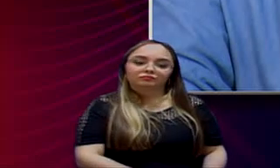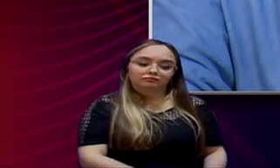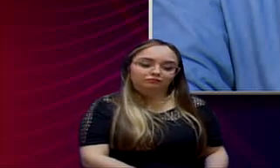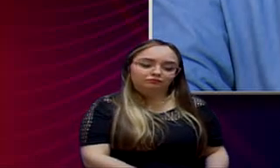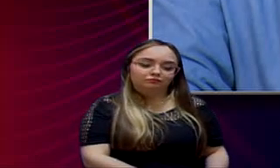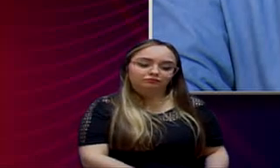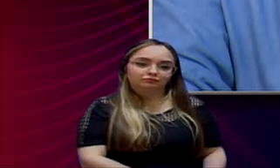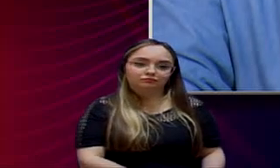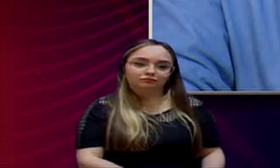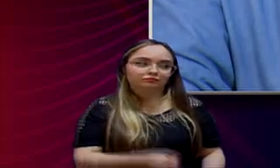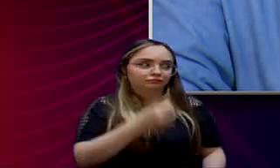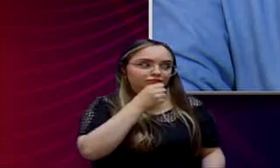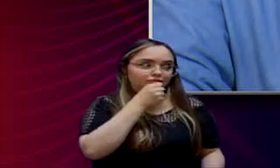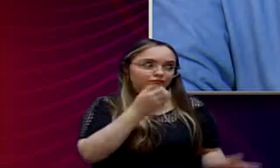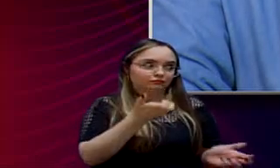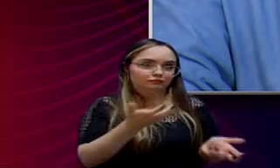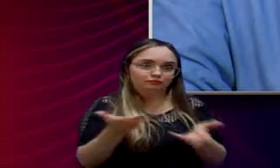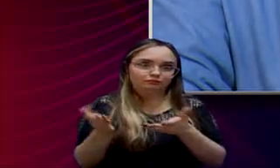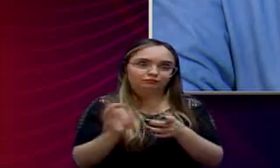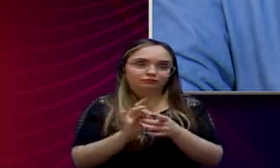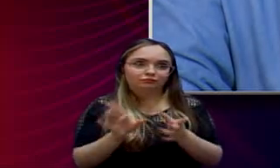que você quer usar o microfone